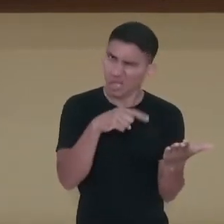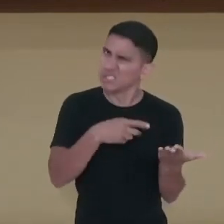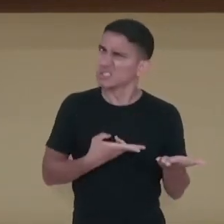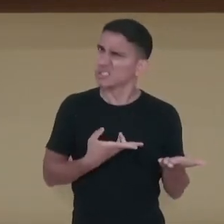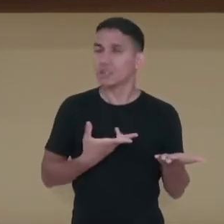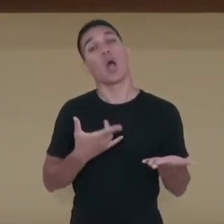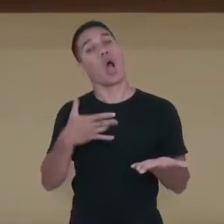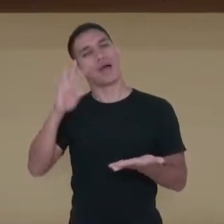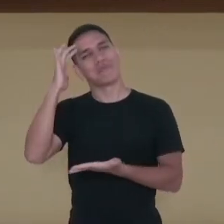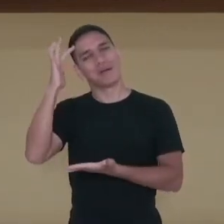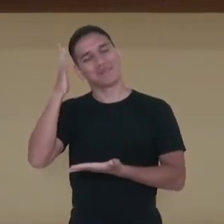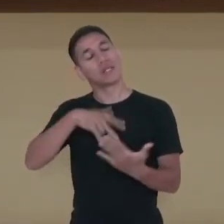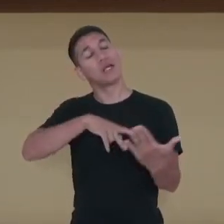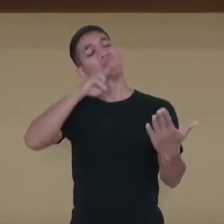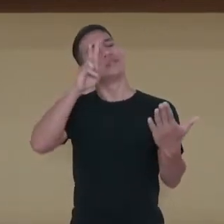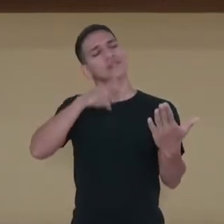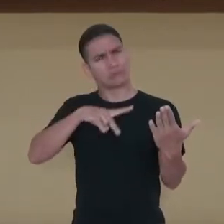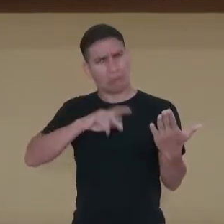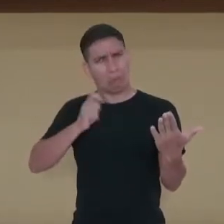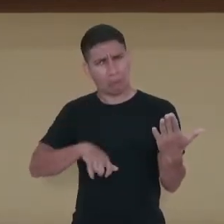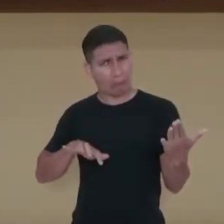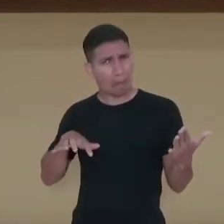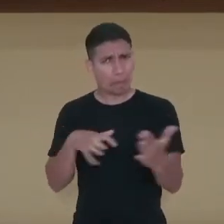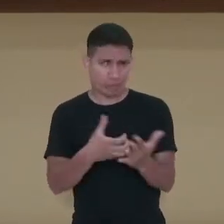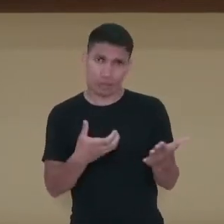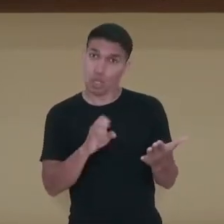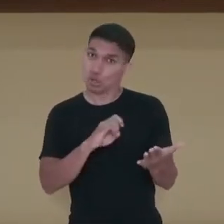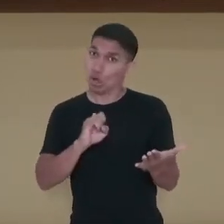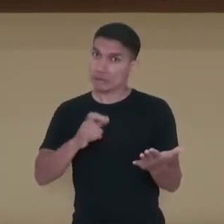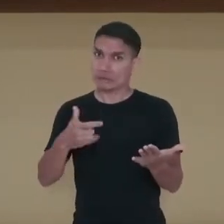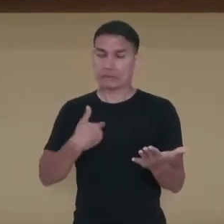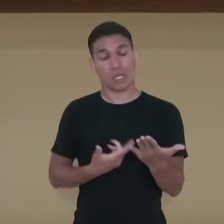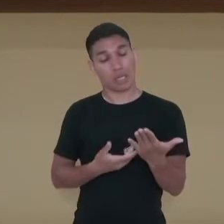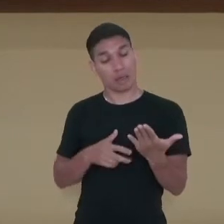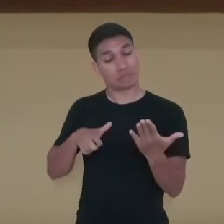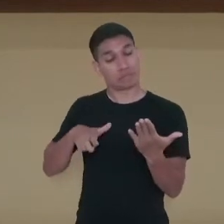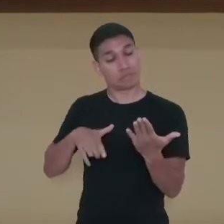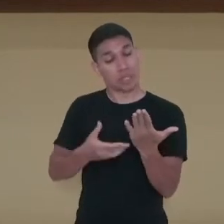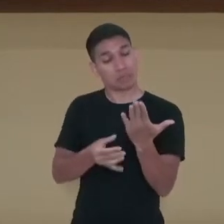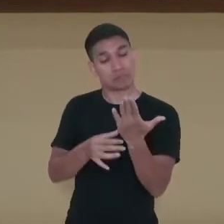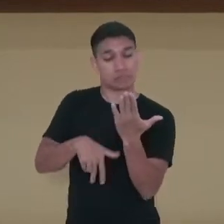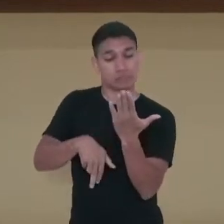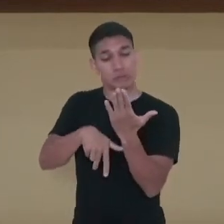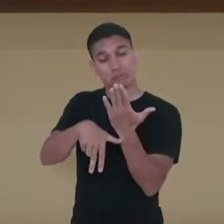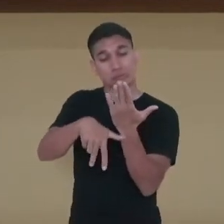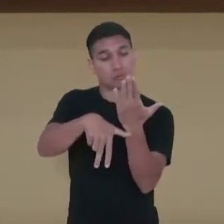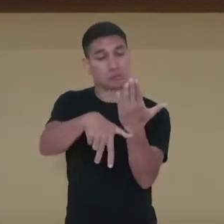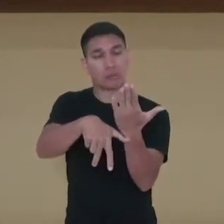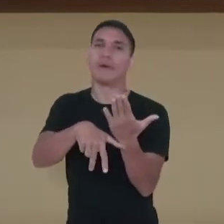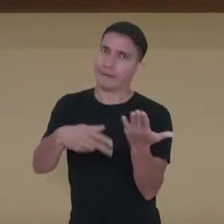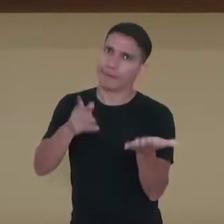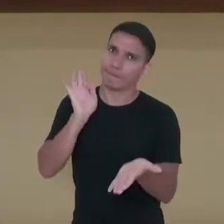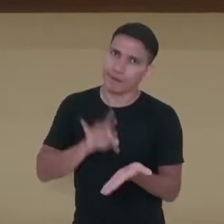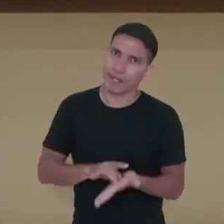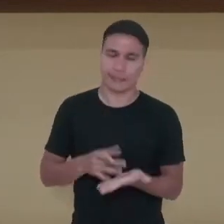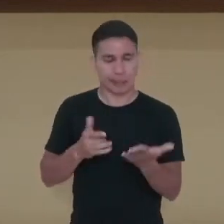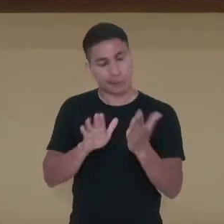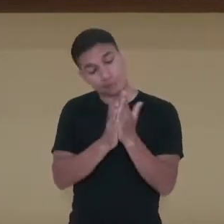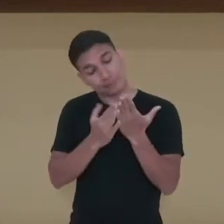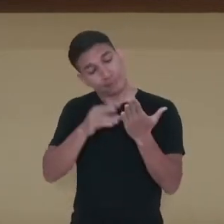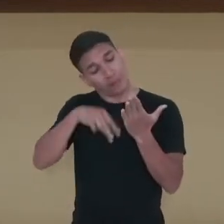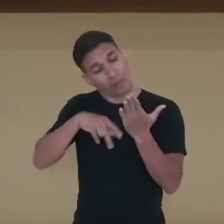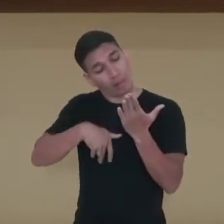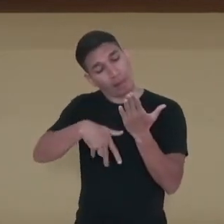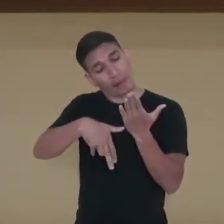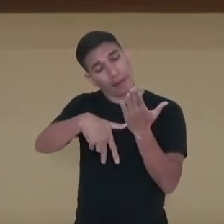eu estou lendo, será que dá para sofrer um acidente? Só se você estiver andando, um acidente de verdade, né? Só se você estiver andando com o livro na mão e